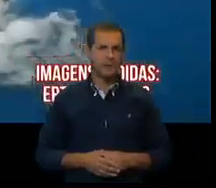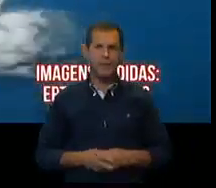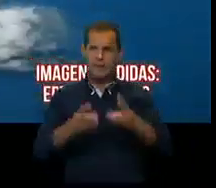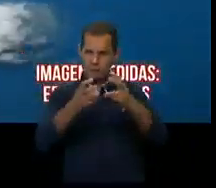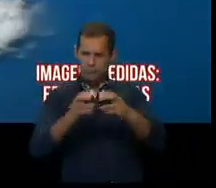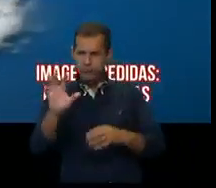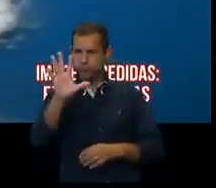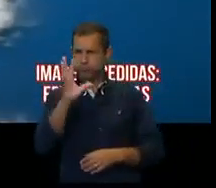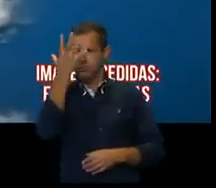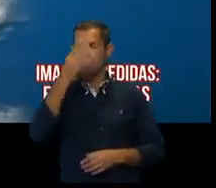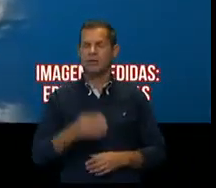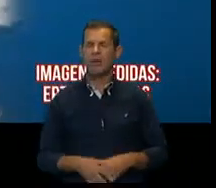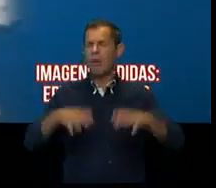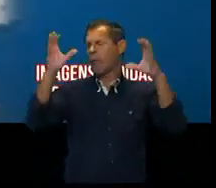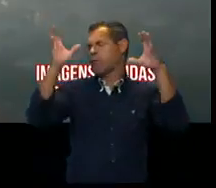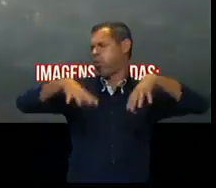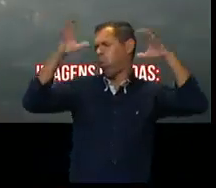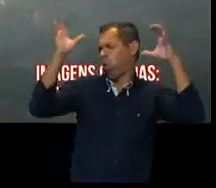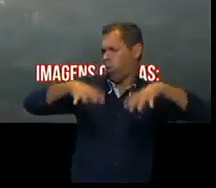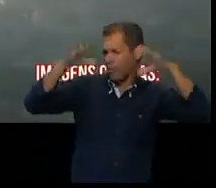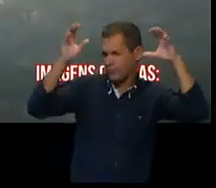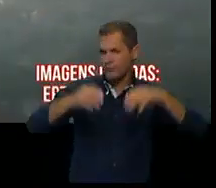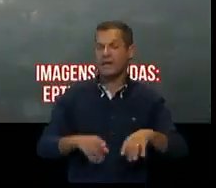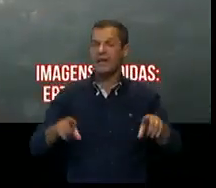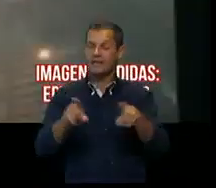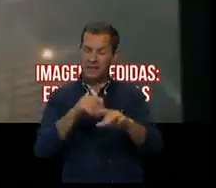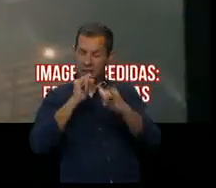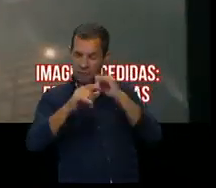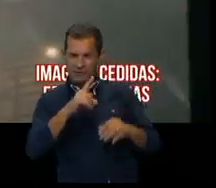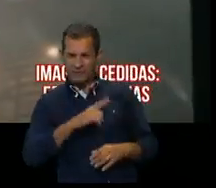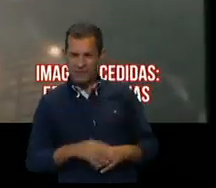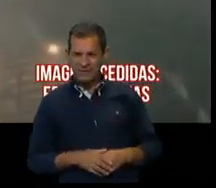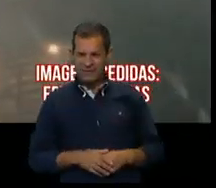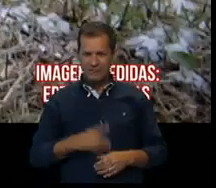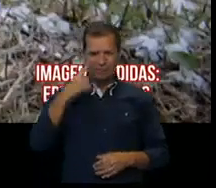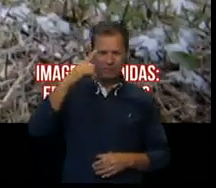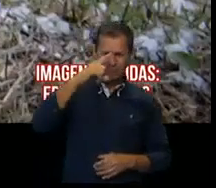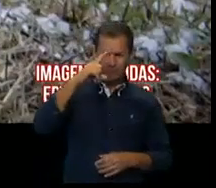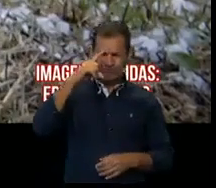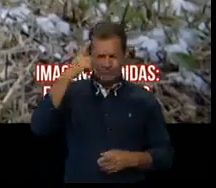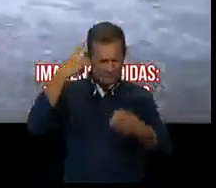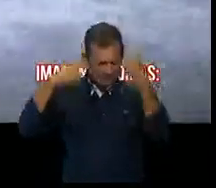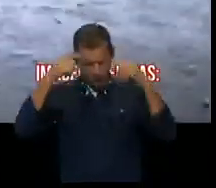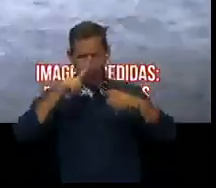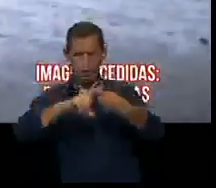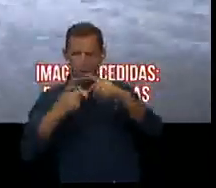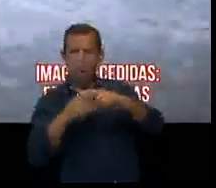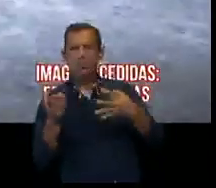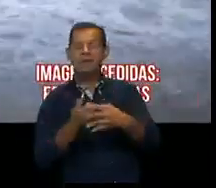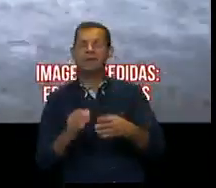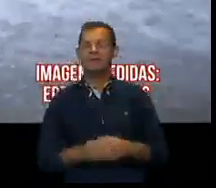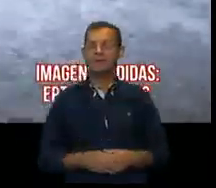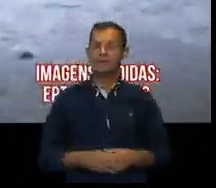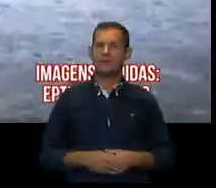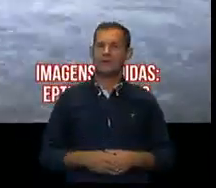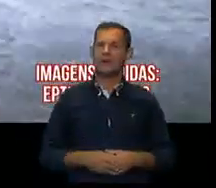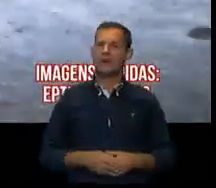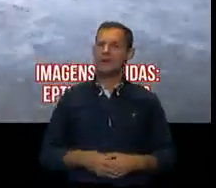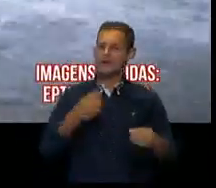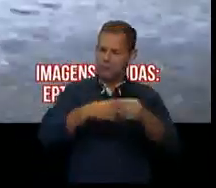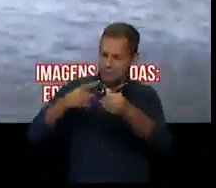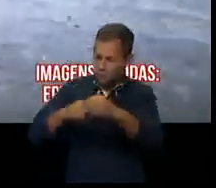Previsão do tempo, muita chuva. Essa informação traz uma dose de preocupação. A combinação entre o crescimento